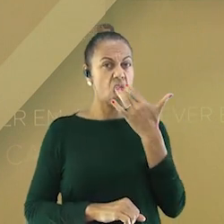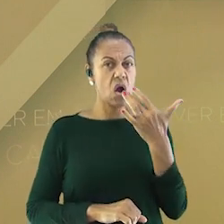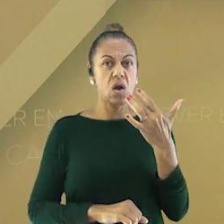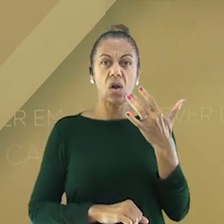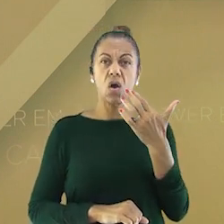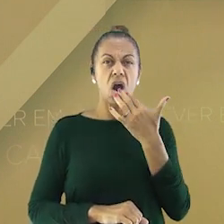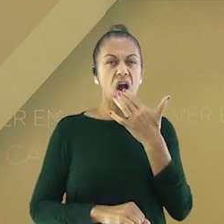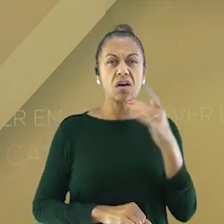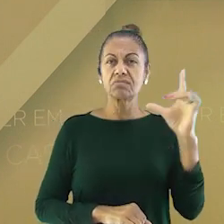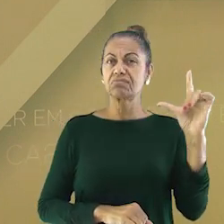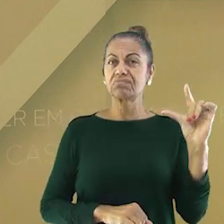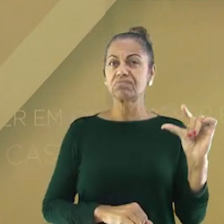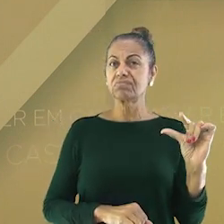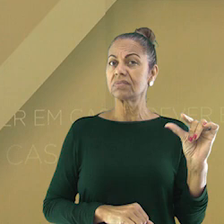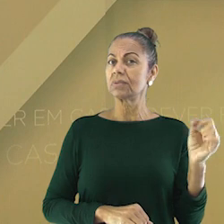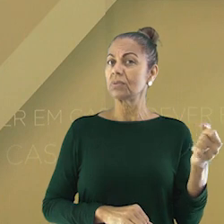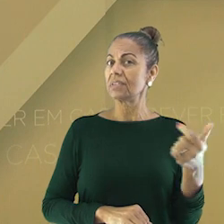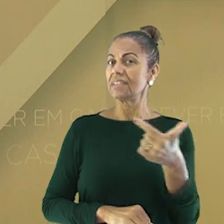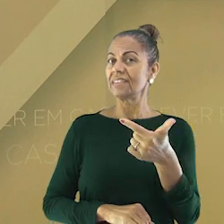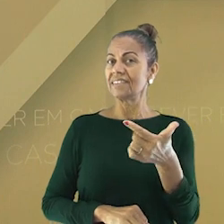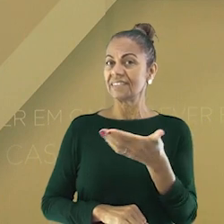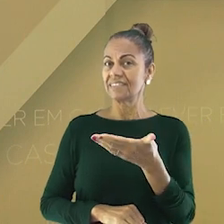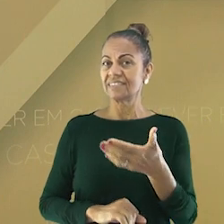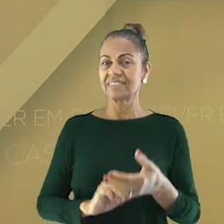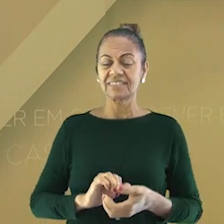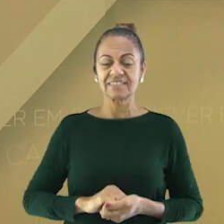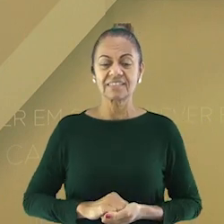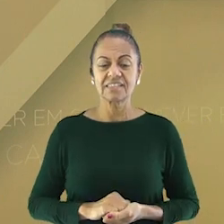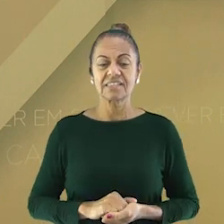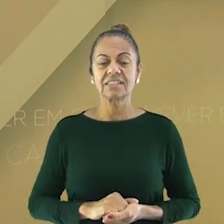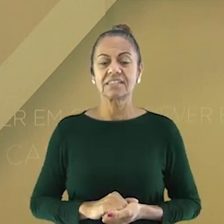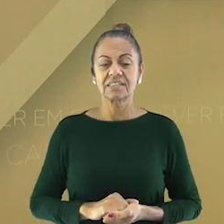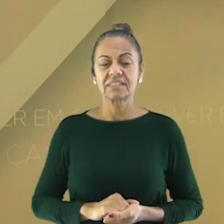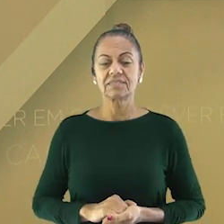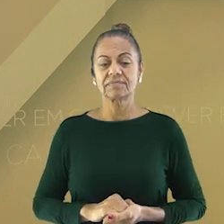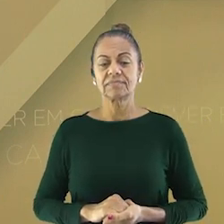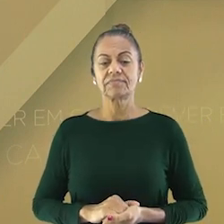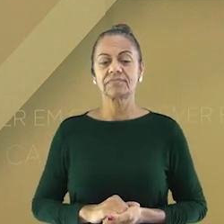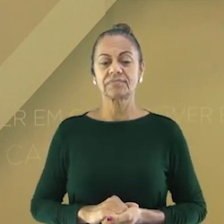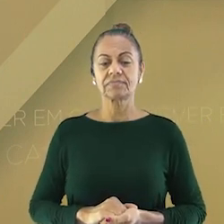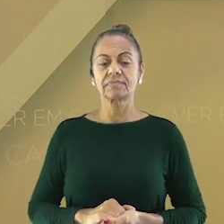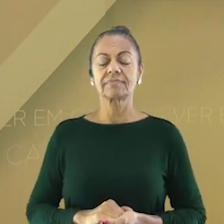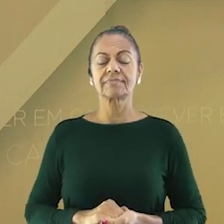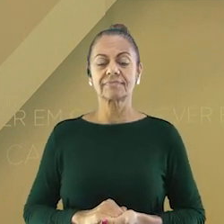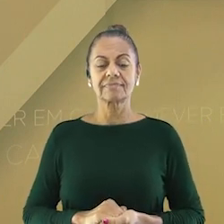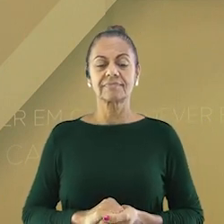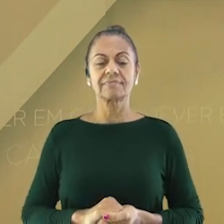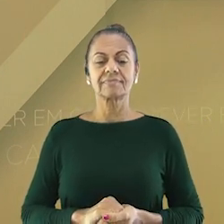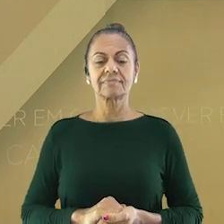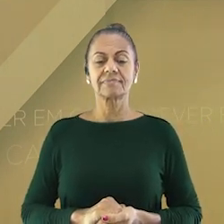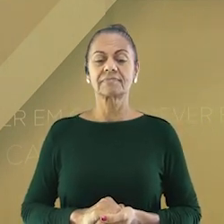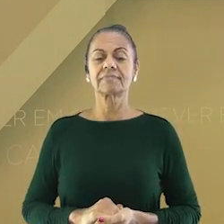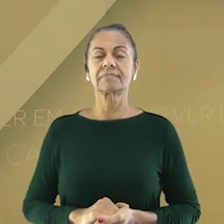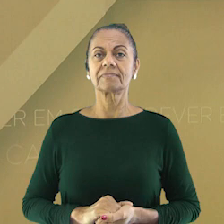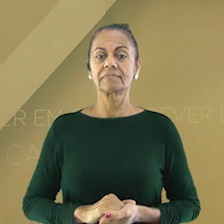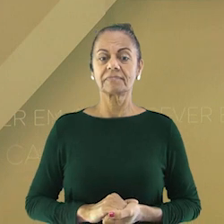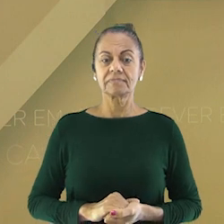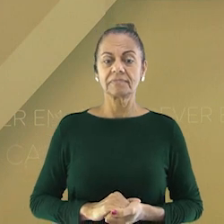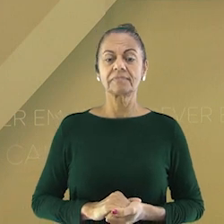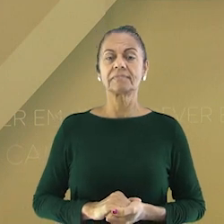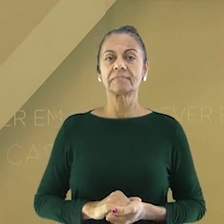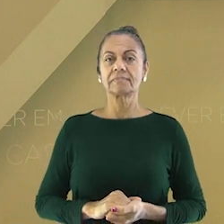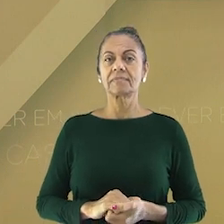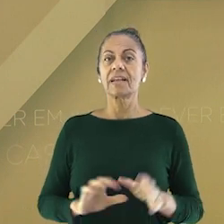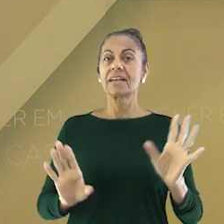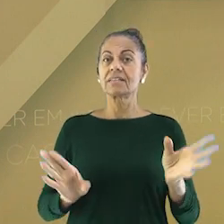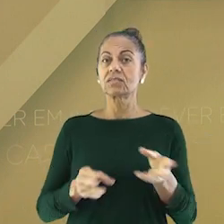more para dizer que algo é mais e less para dizer que algo é menos, em comparações com adjetivos longos.